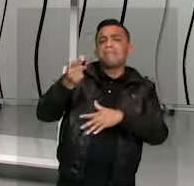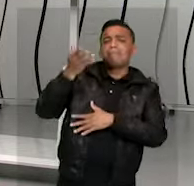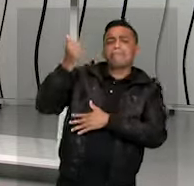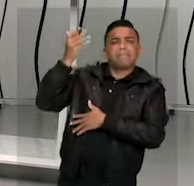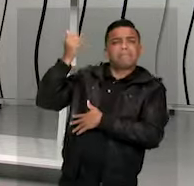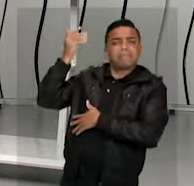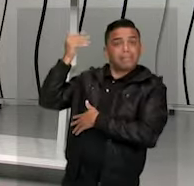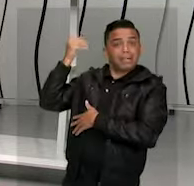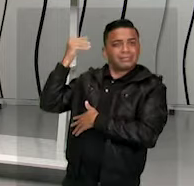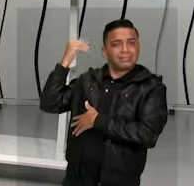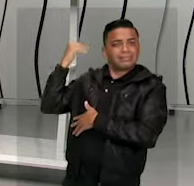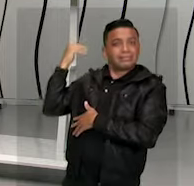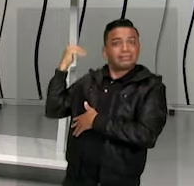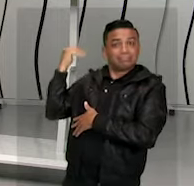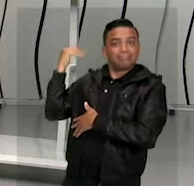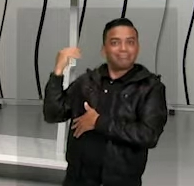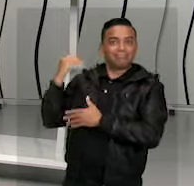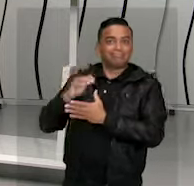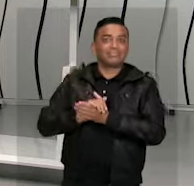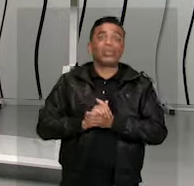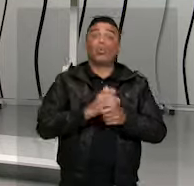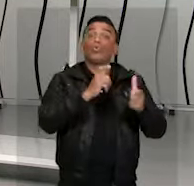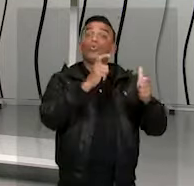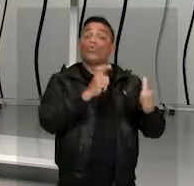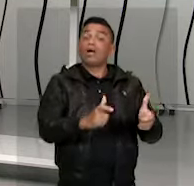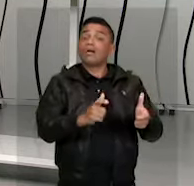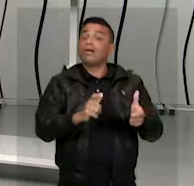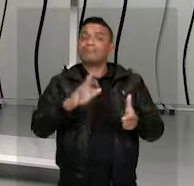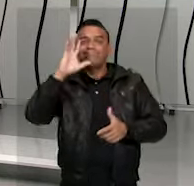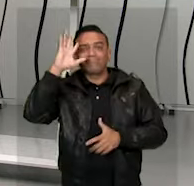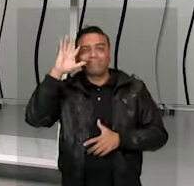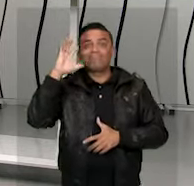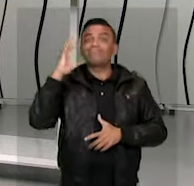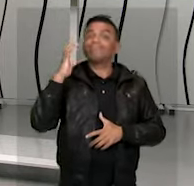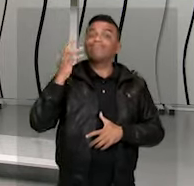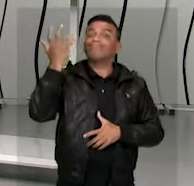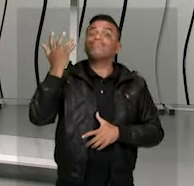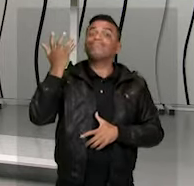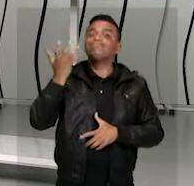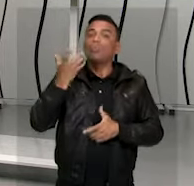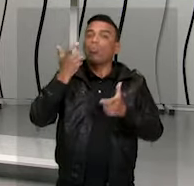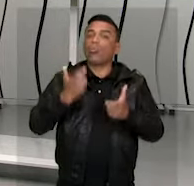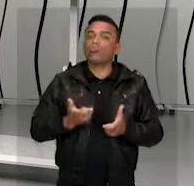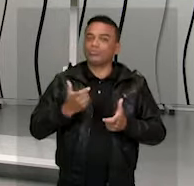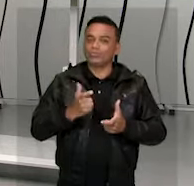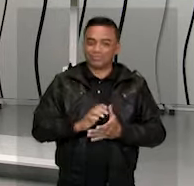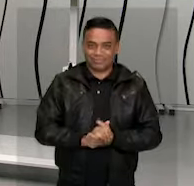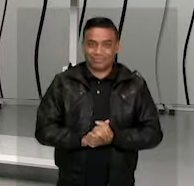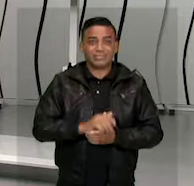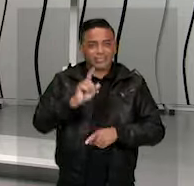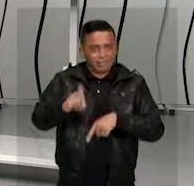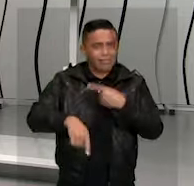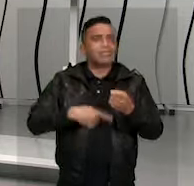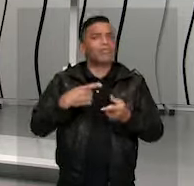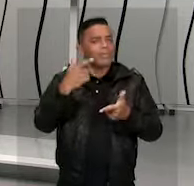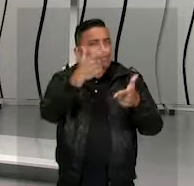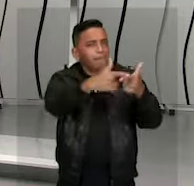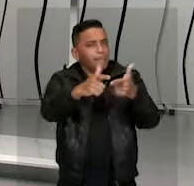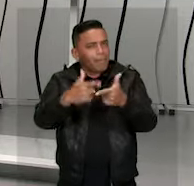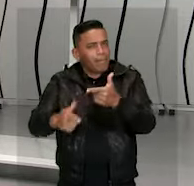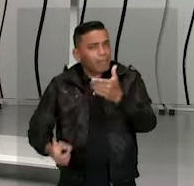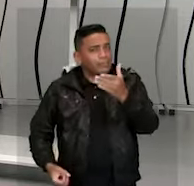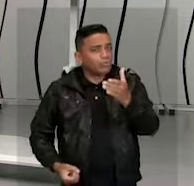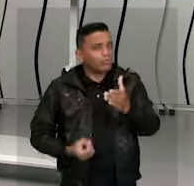bem suavemente o lugar onde que esse conto vai ocorrer. E depois tem um conflito, surge